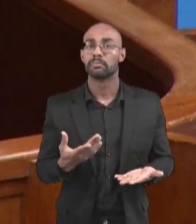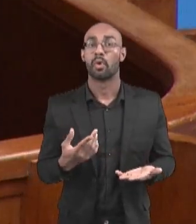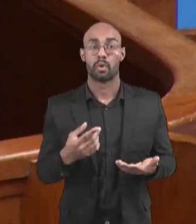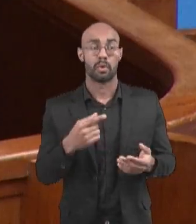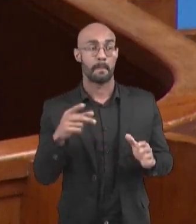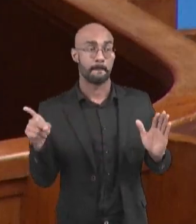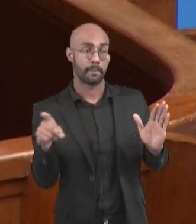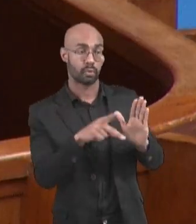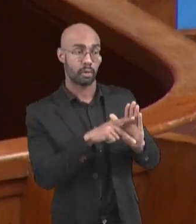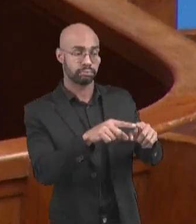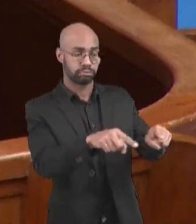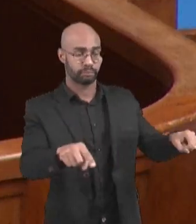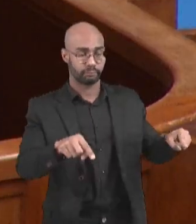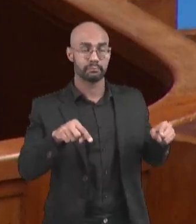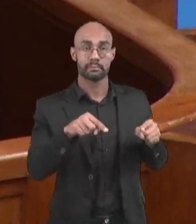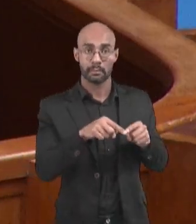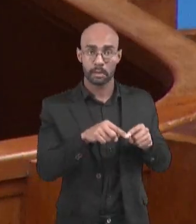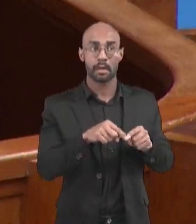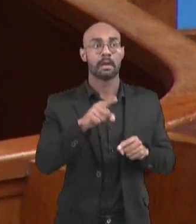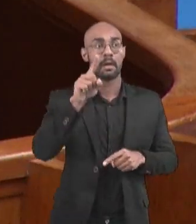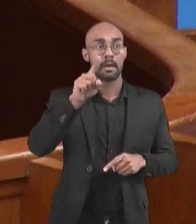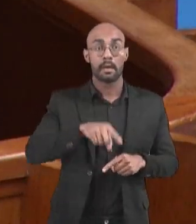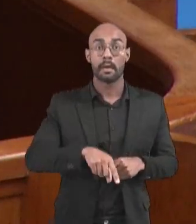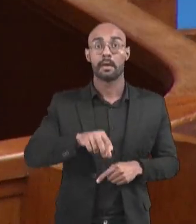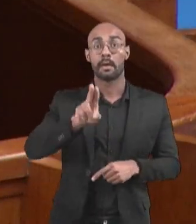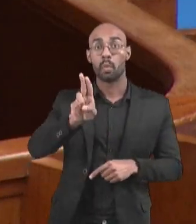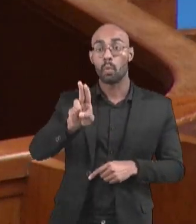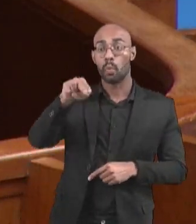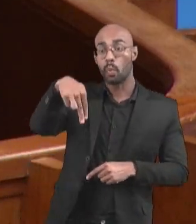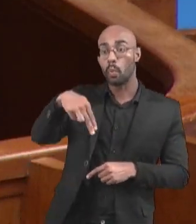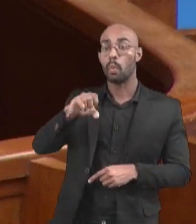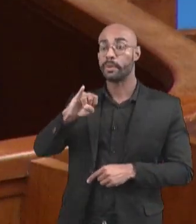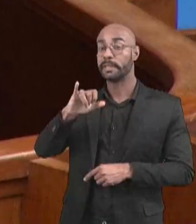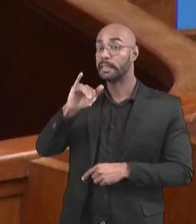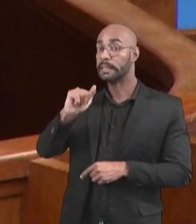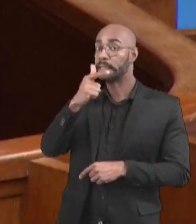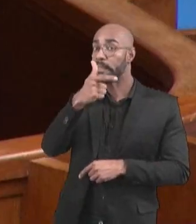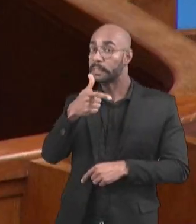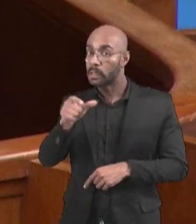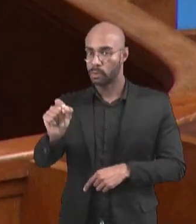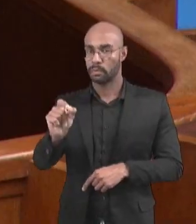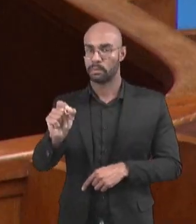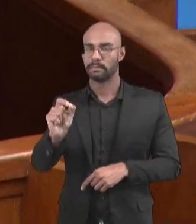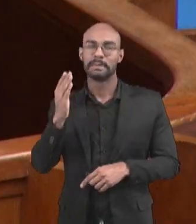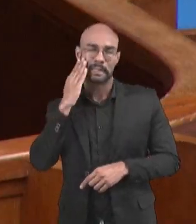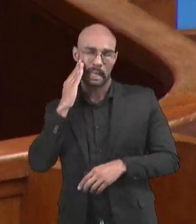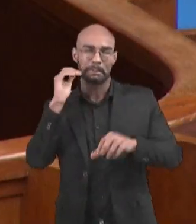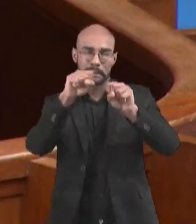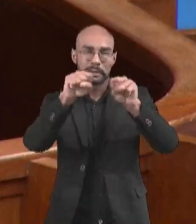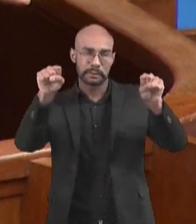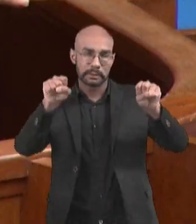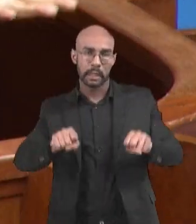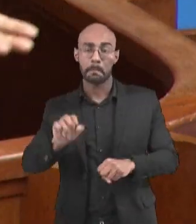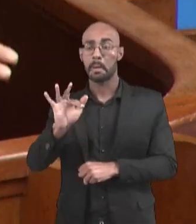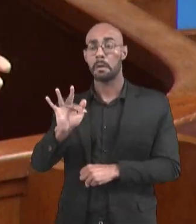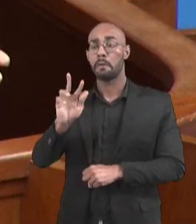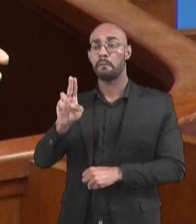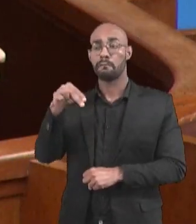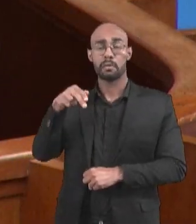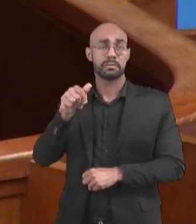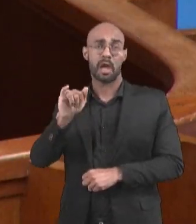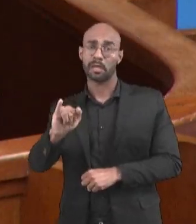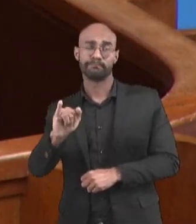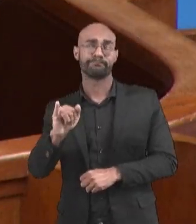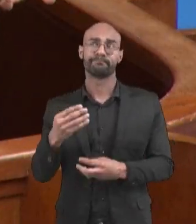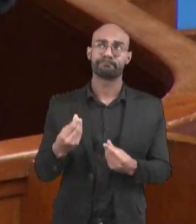patrimônio que está usando os índios é da União. Então, esse sistema que a FUNAI coloca é um sistema